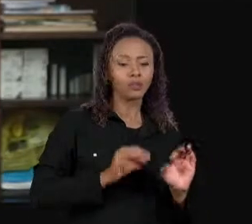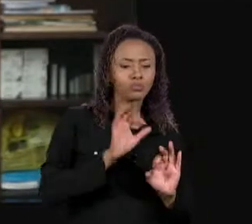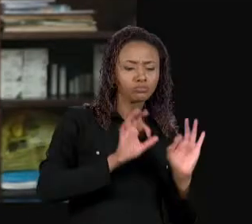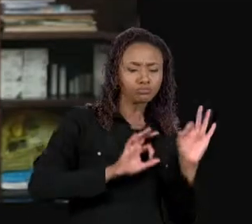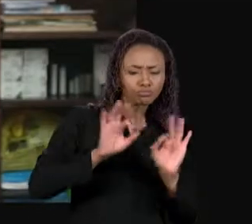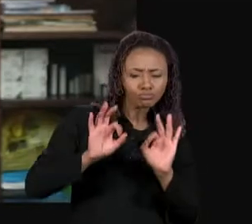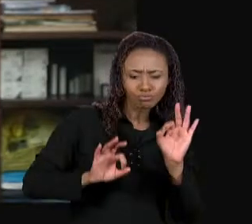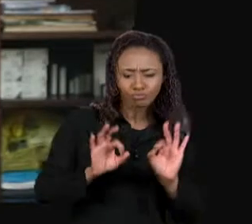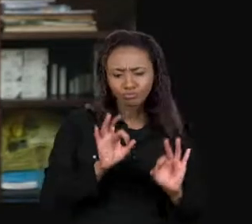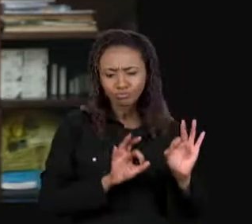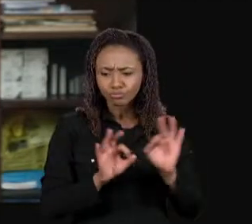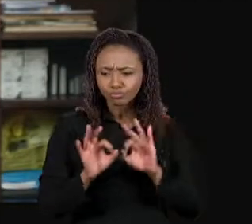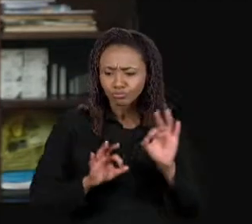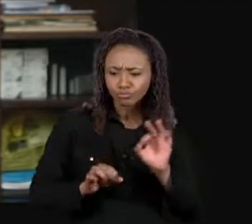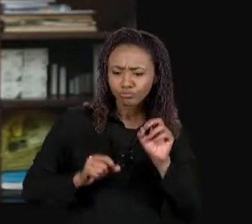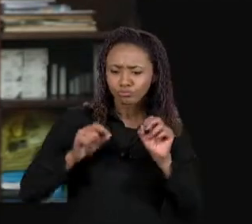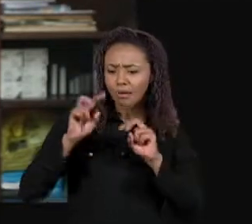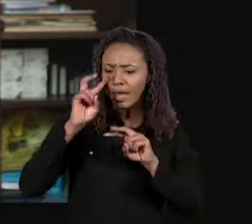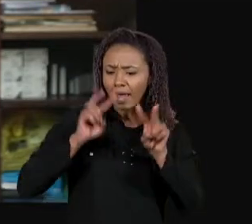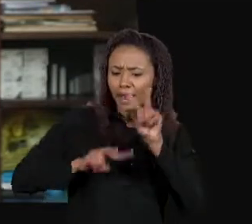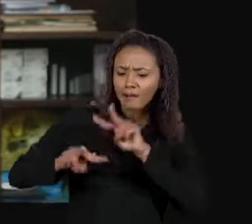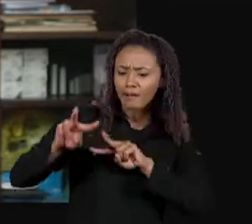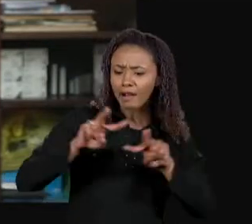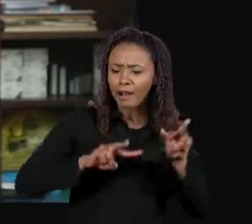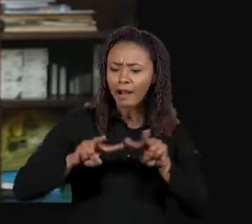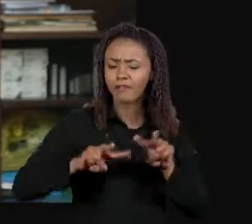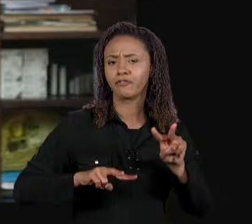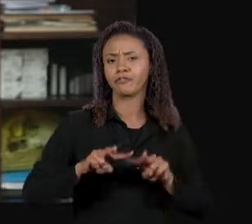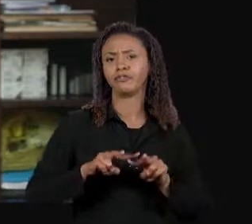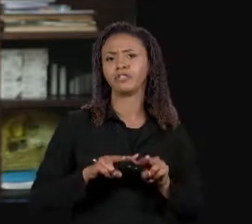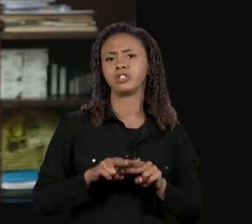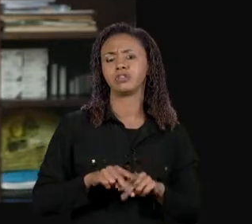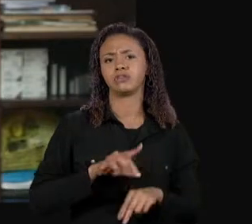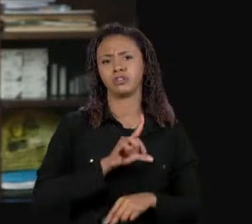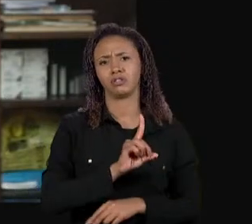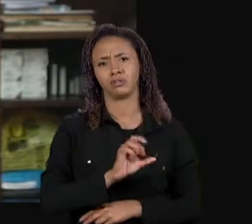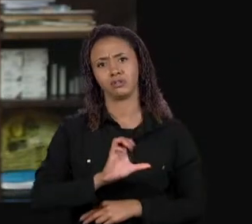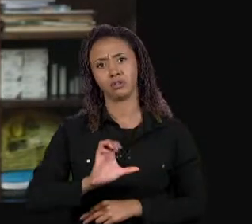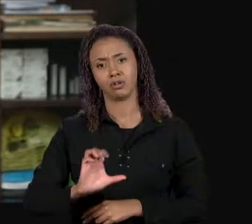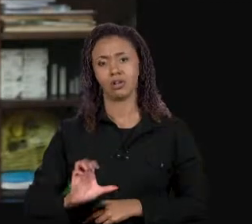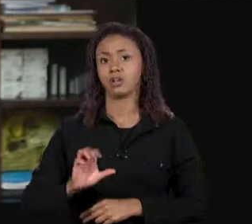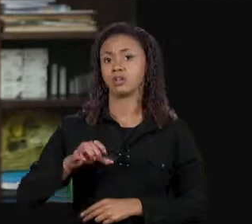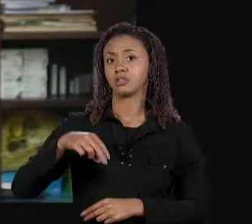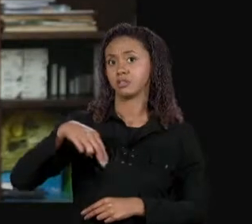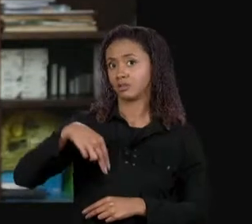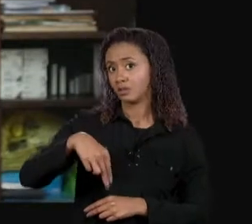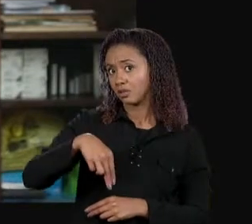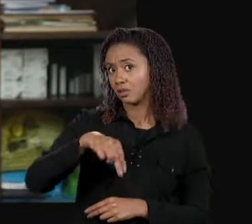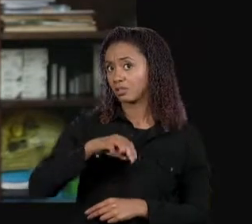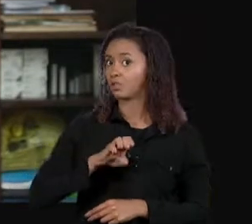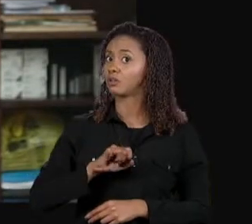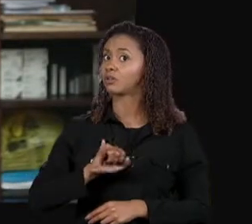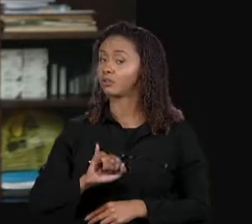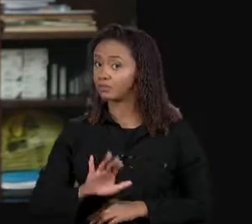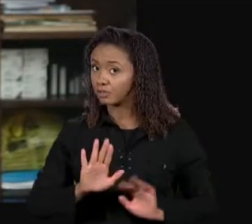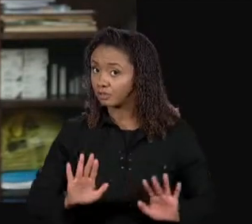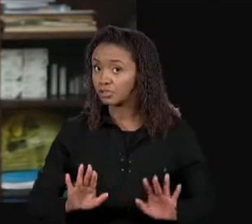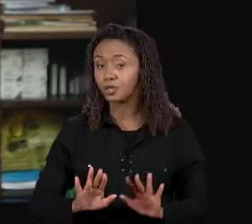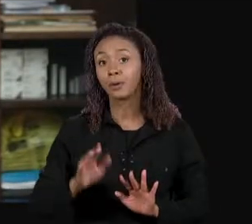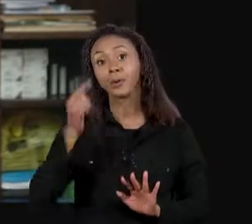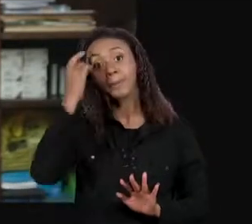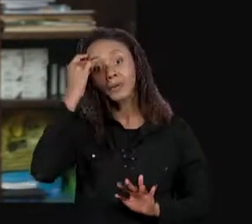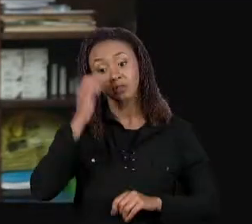elaboração e na revisão de diretrizes curriculares nacionais, né? No caso da Câmara da